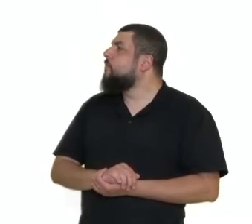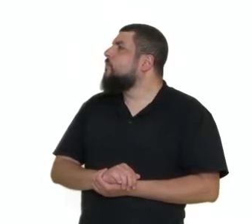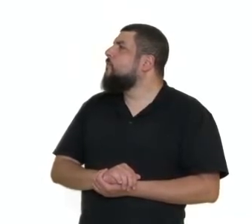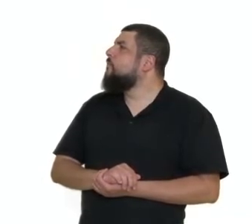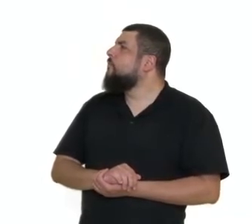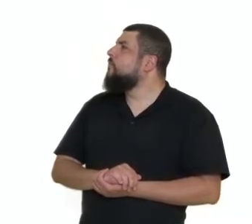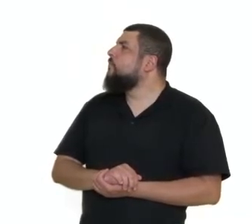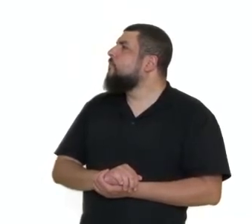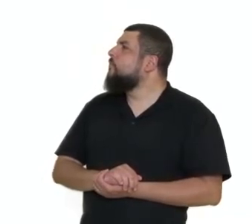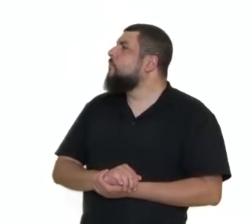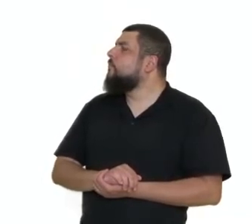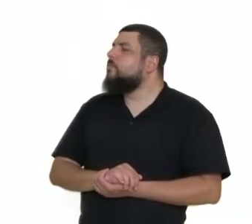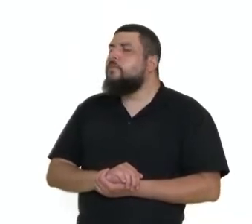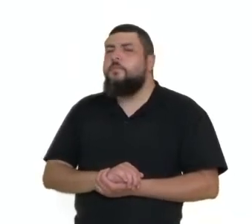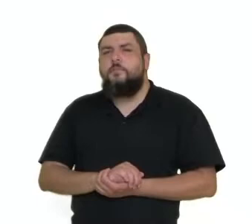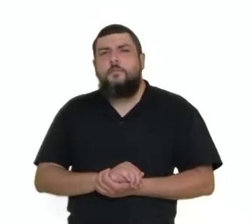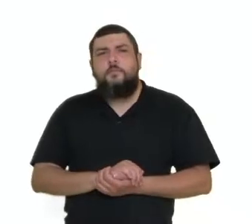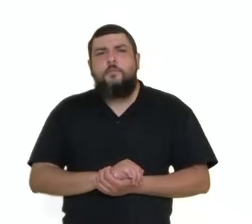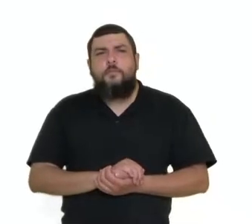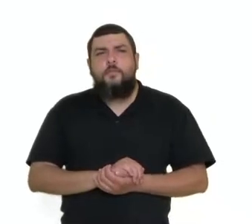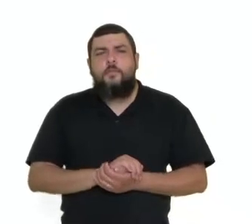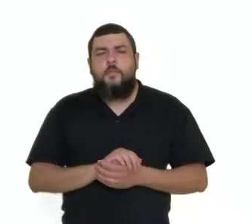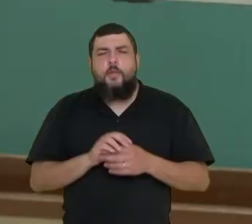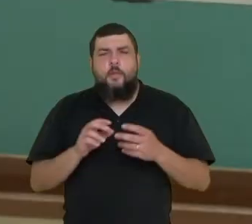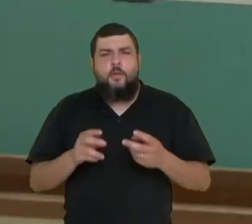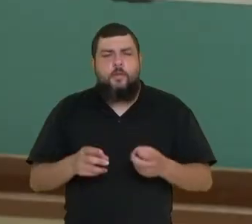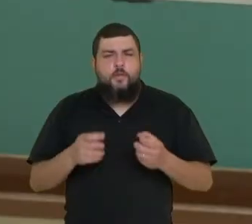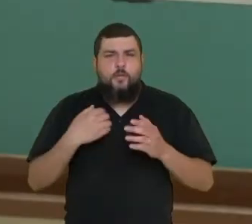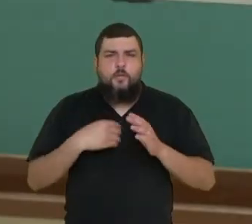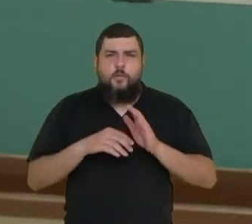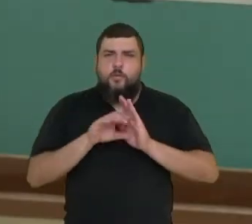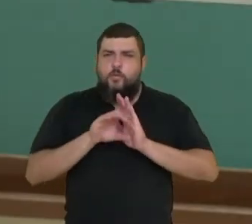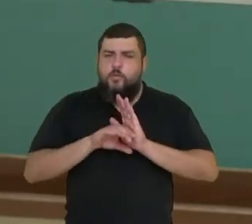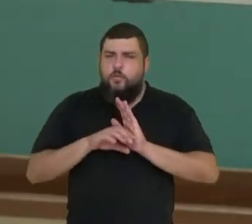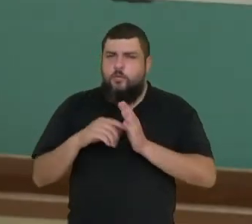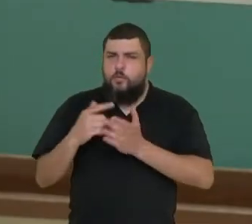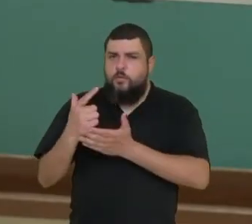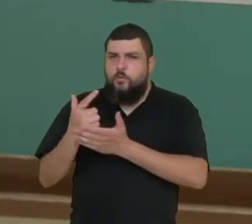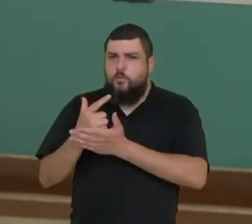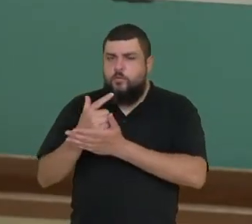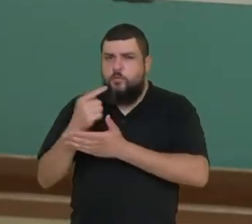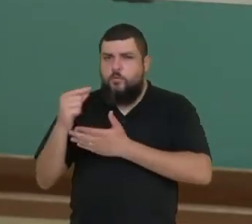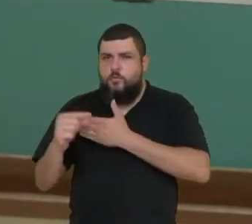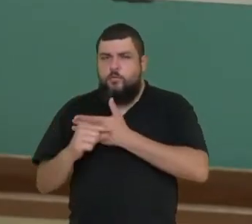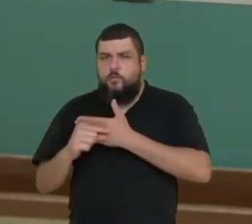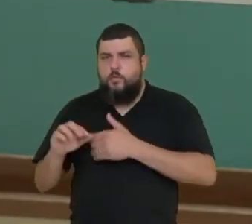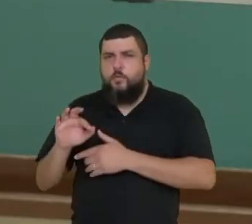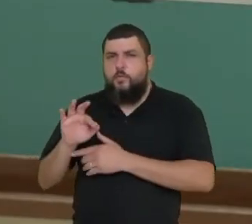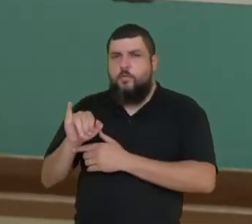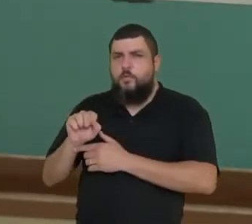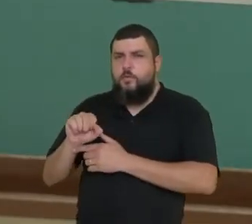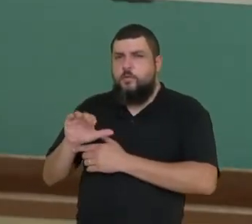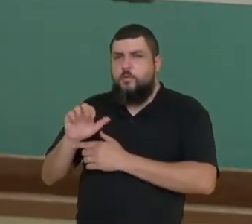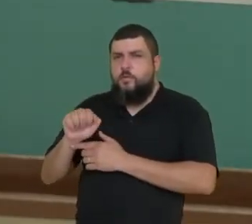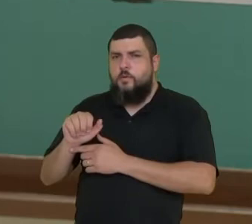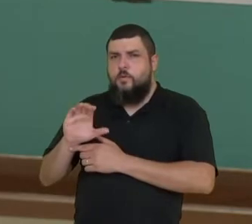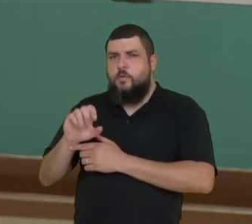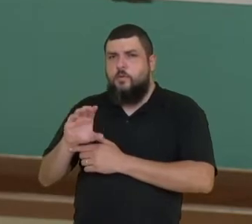permanece constante. Então, esse conceito eu tirei lá do livro Física Conceitual. Ok?